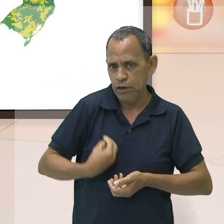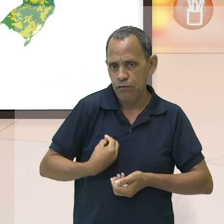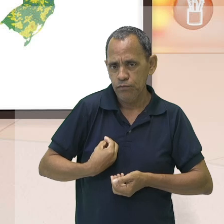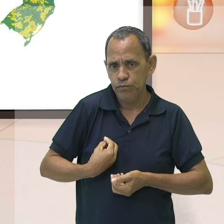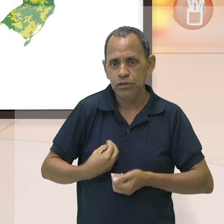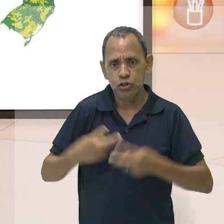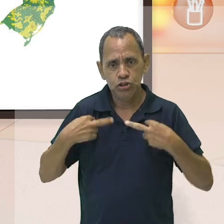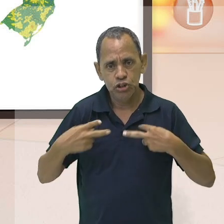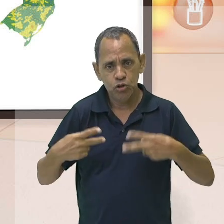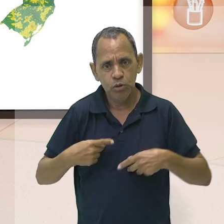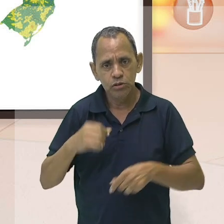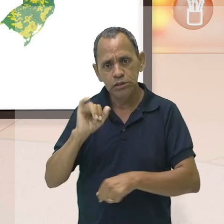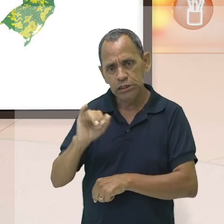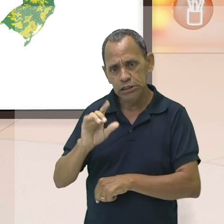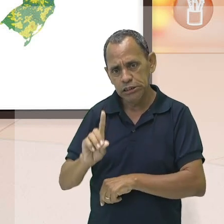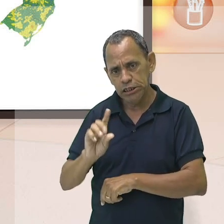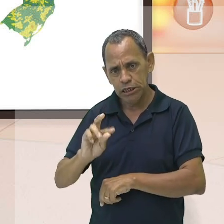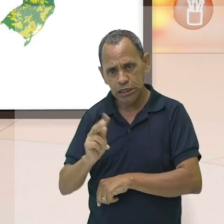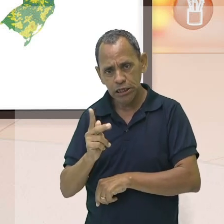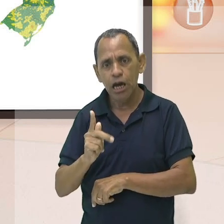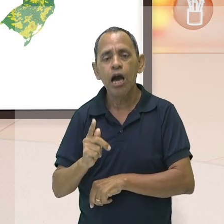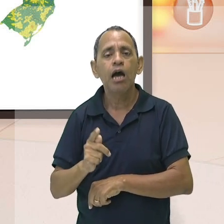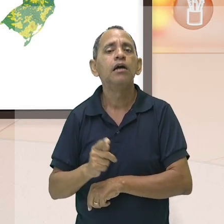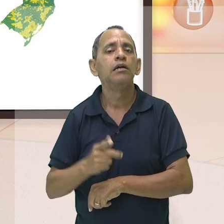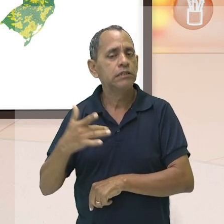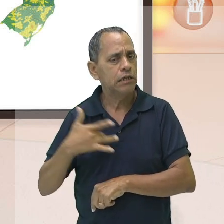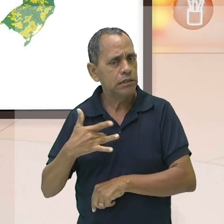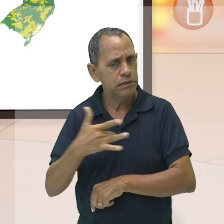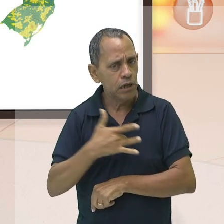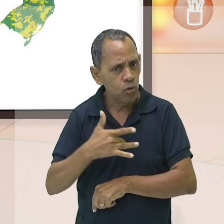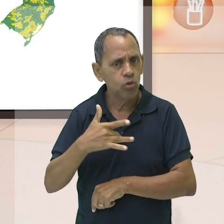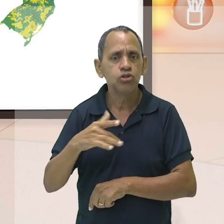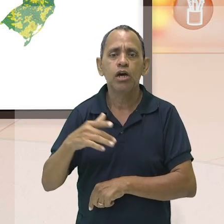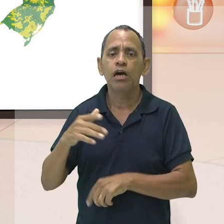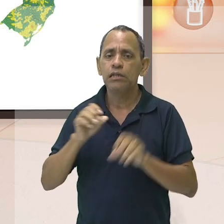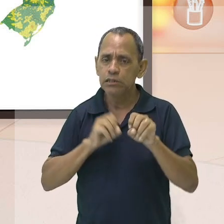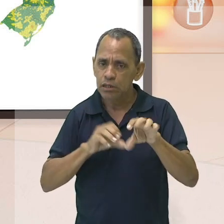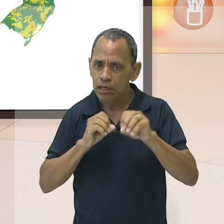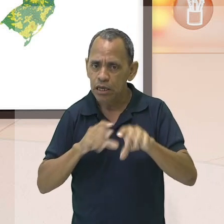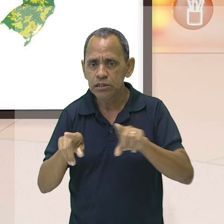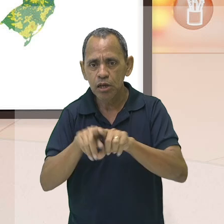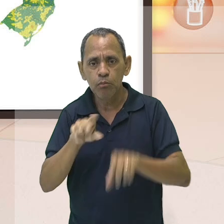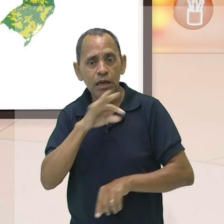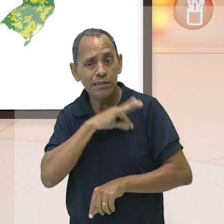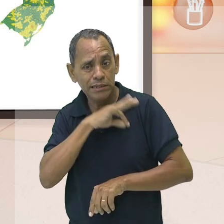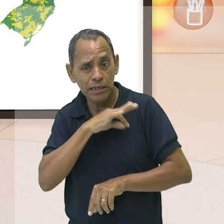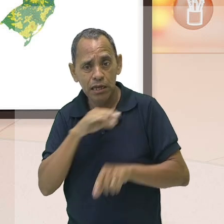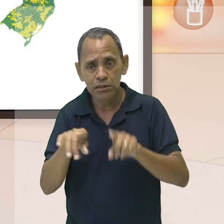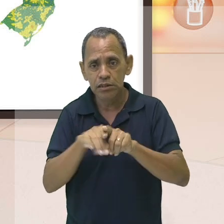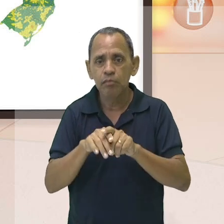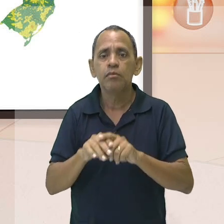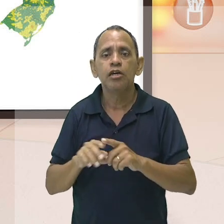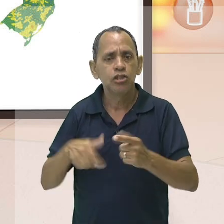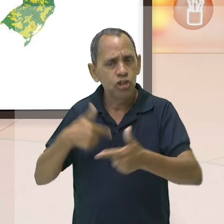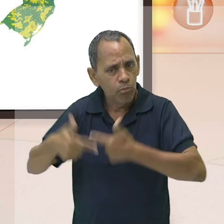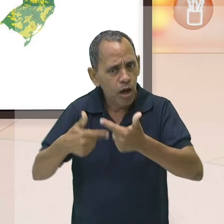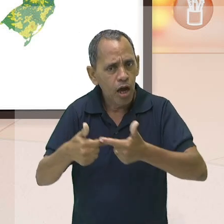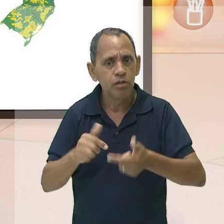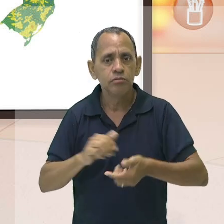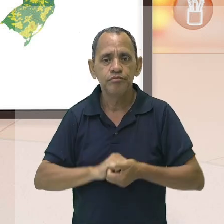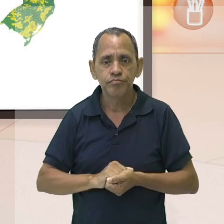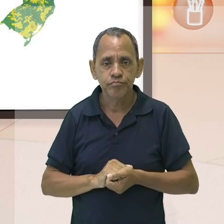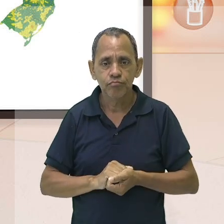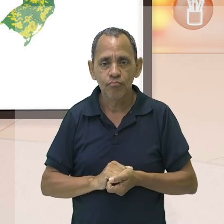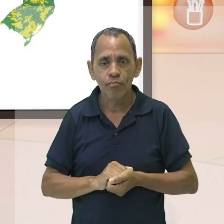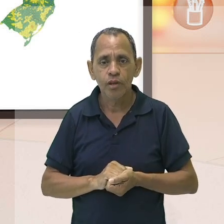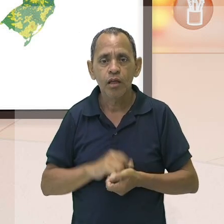reflexo de algumas decisões, algumas melhorias na área da saúde, na área da educação, na área da renda, do emprego, que foi realmente o que aconteceu. O